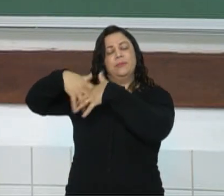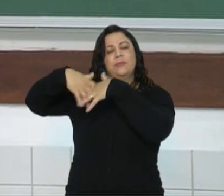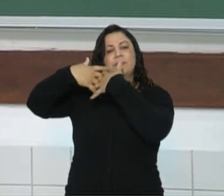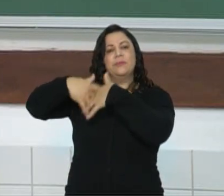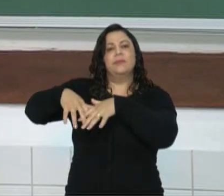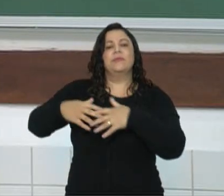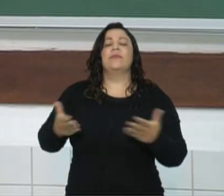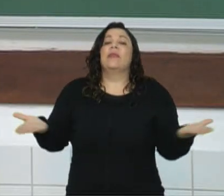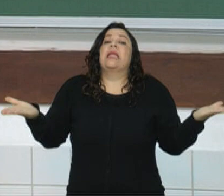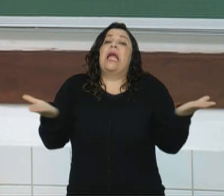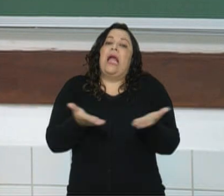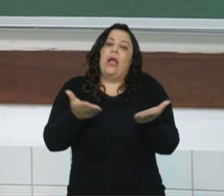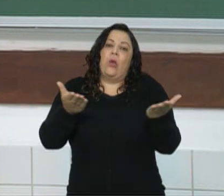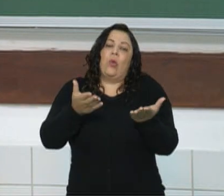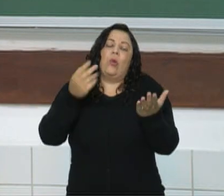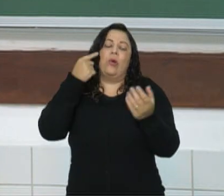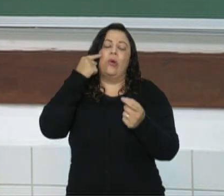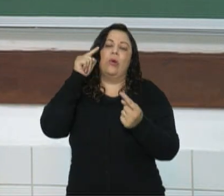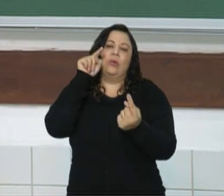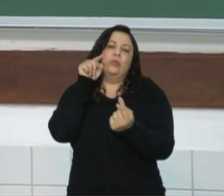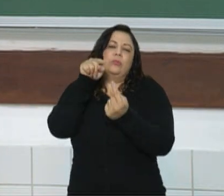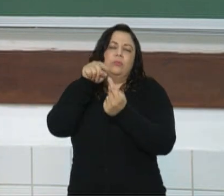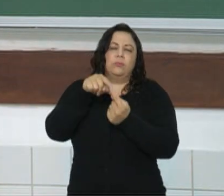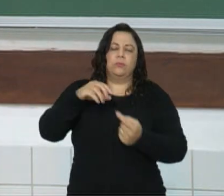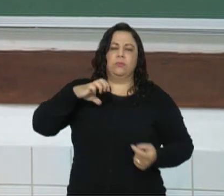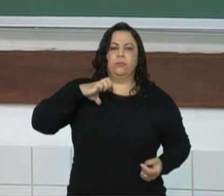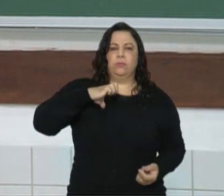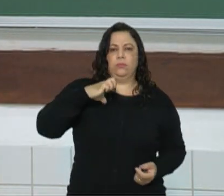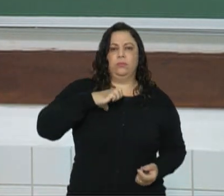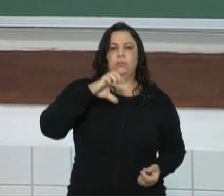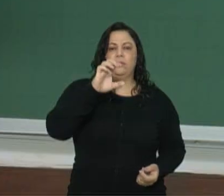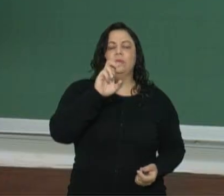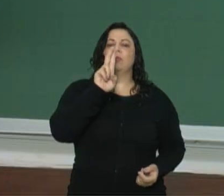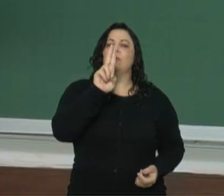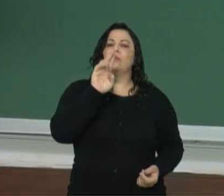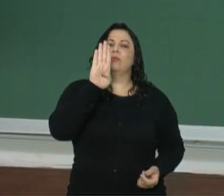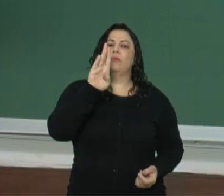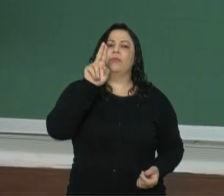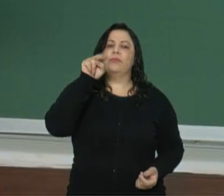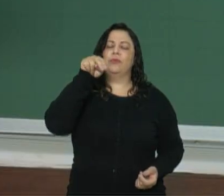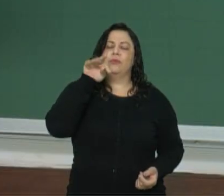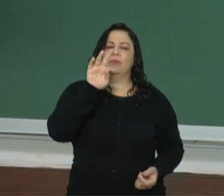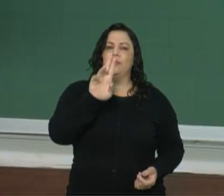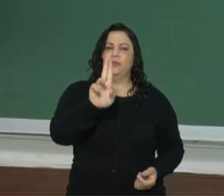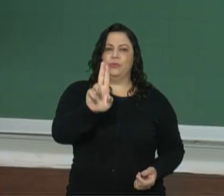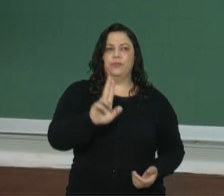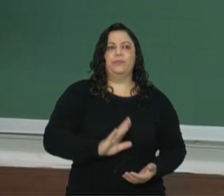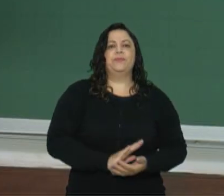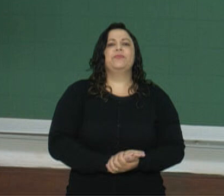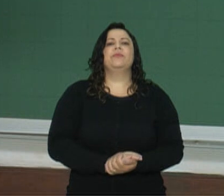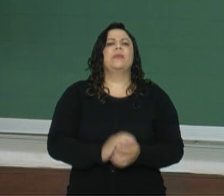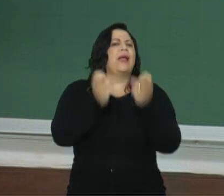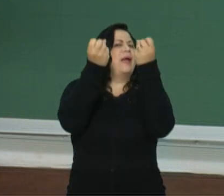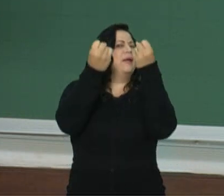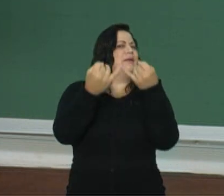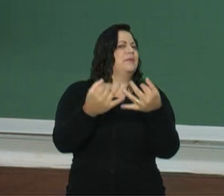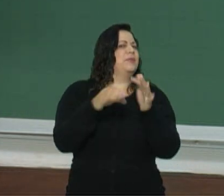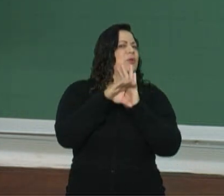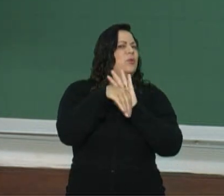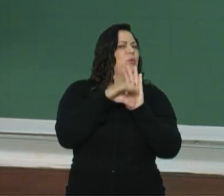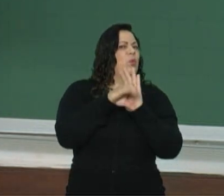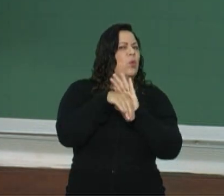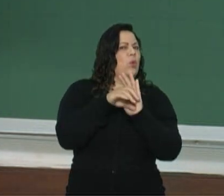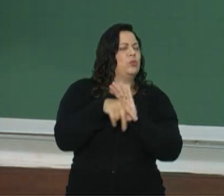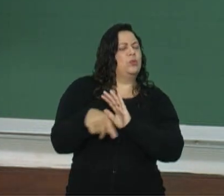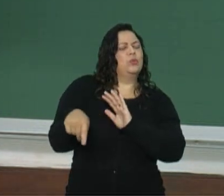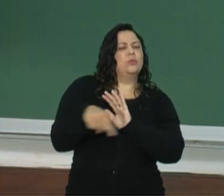profundamente, agora já sobre o ponto de vista da ética Ubuntu. Explique o conceito Ubuntu na ética africana.